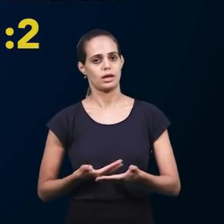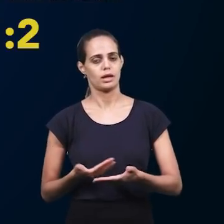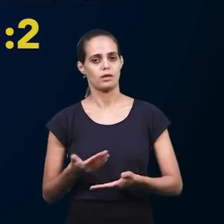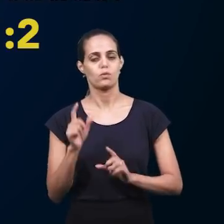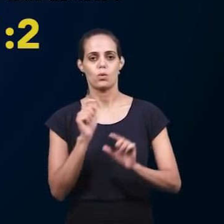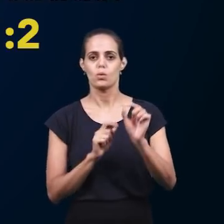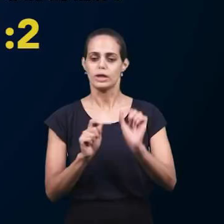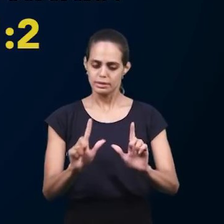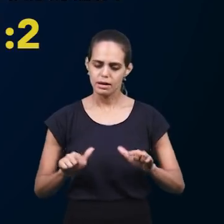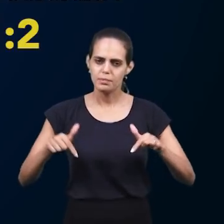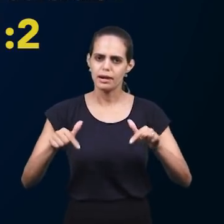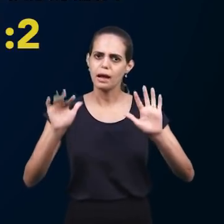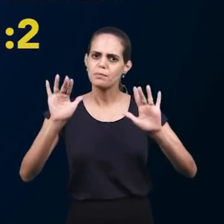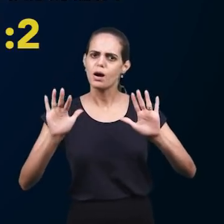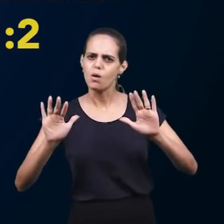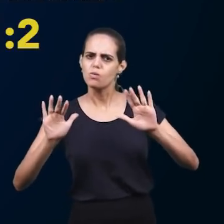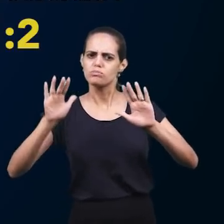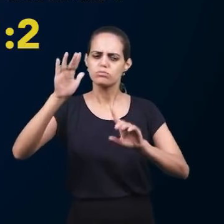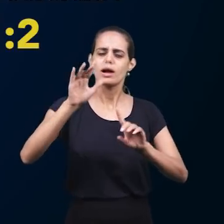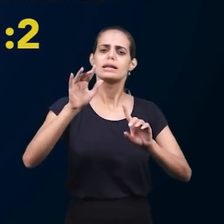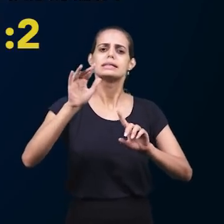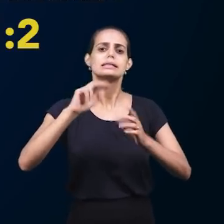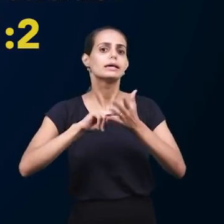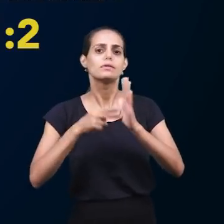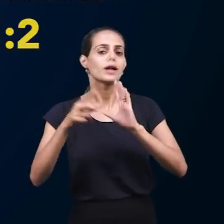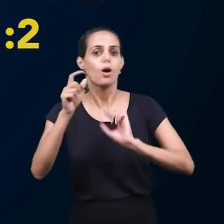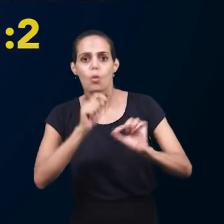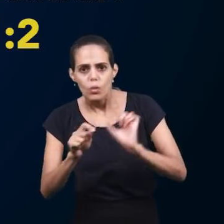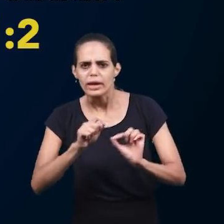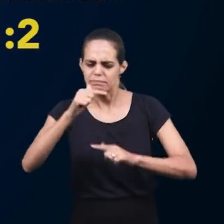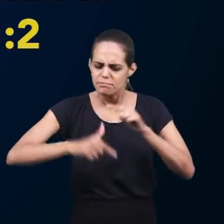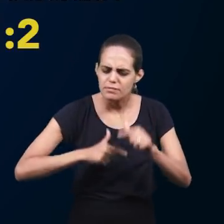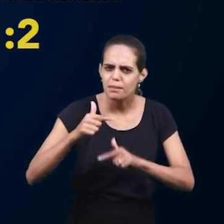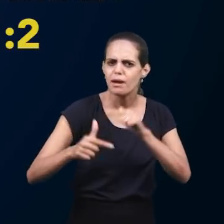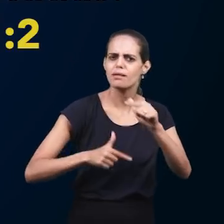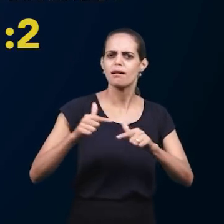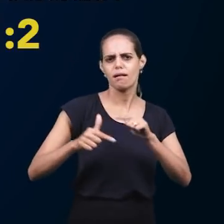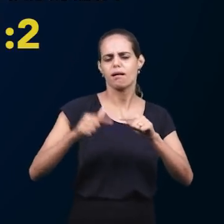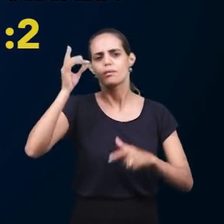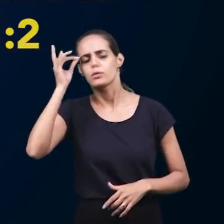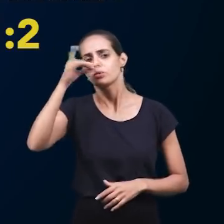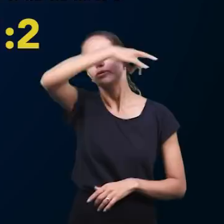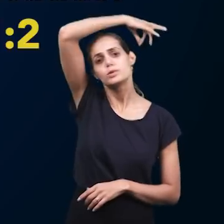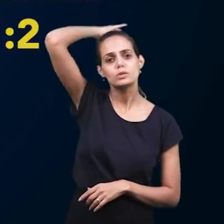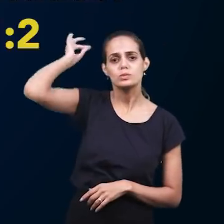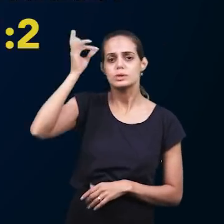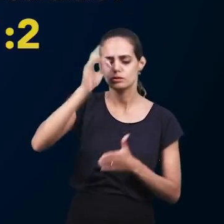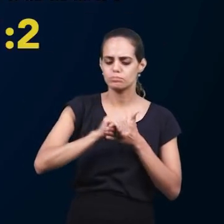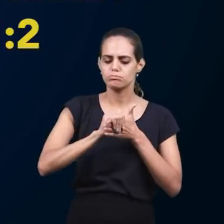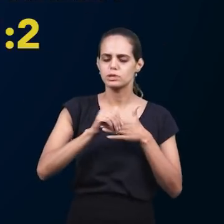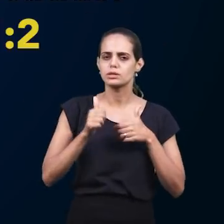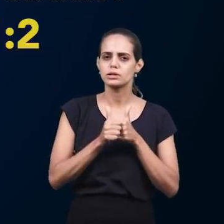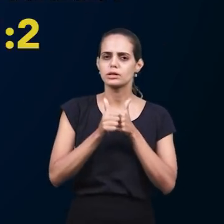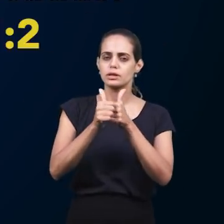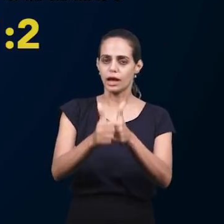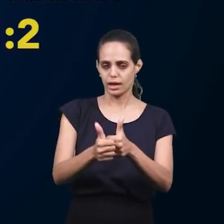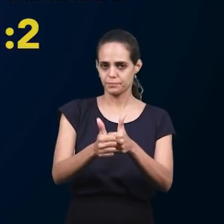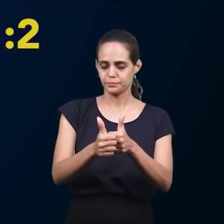que o Espírito Santo o guie no caminho que é Jesus. Por fim, queridos, nós podemos ver